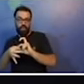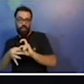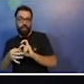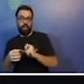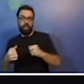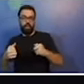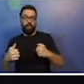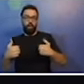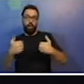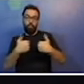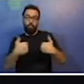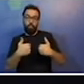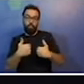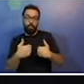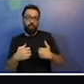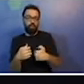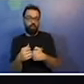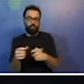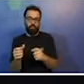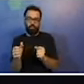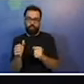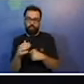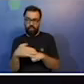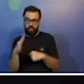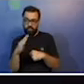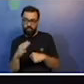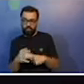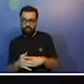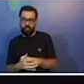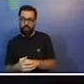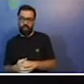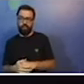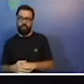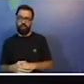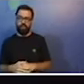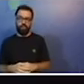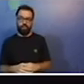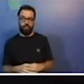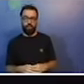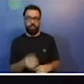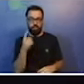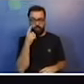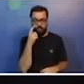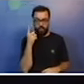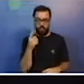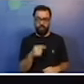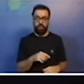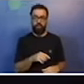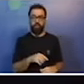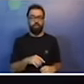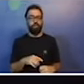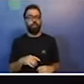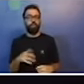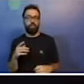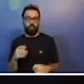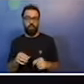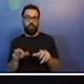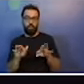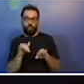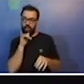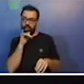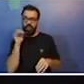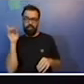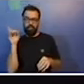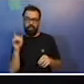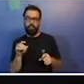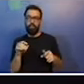eu amanhã. Olha lá, qual que está mais próximo? É o ele. Então, ele será